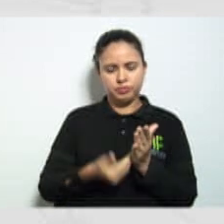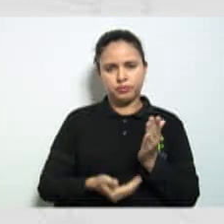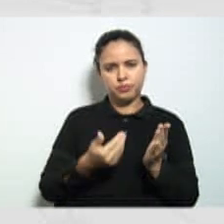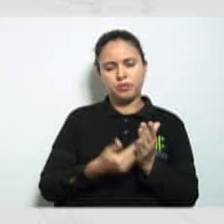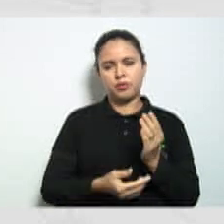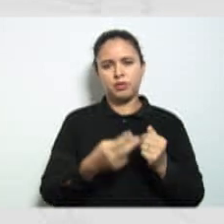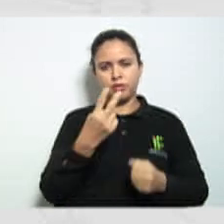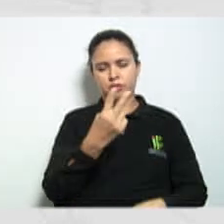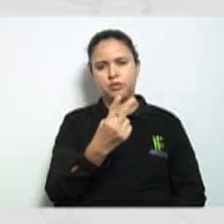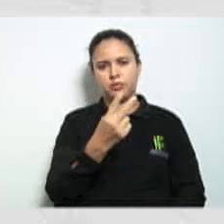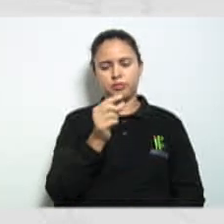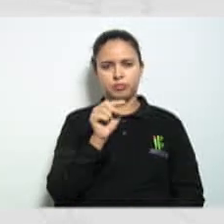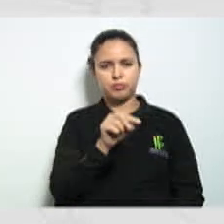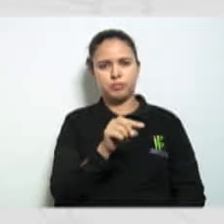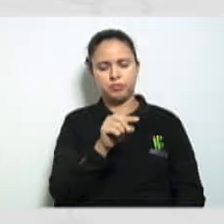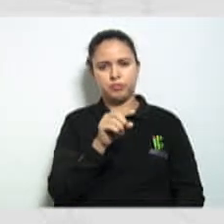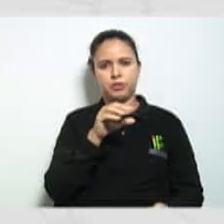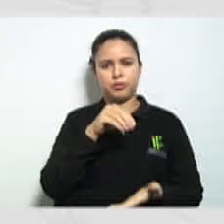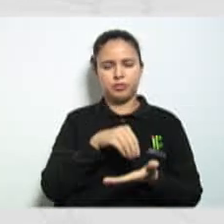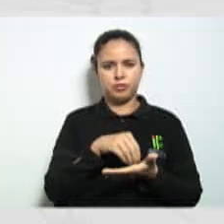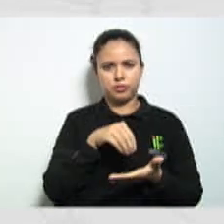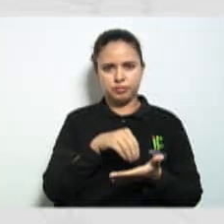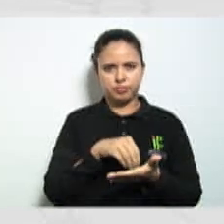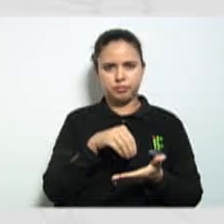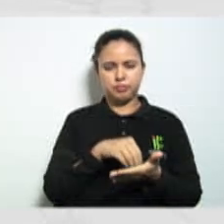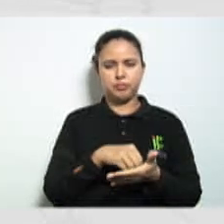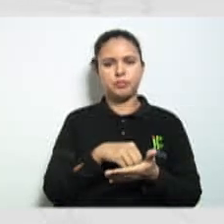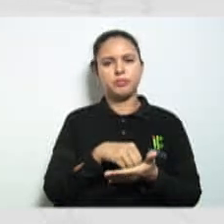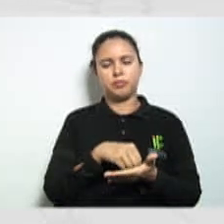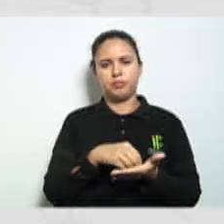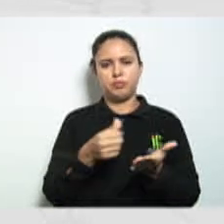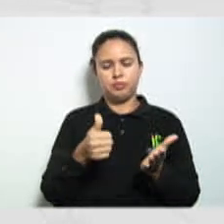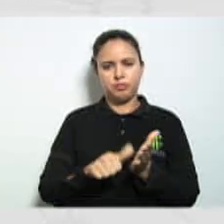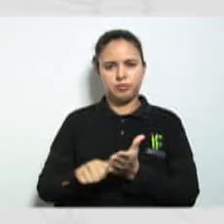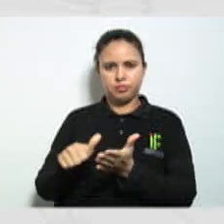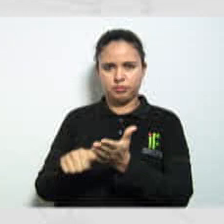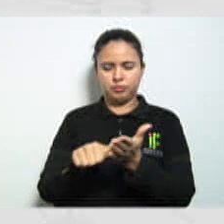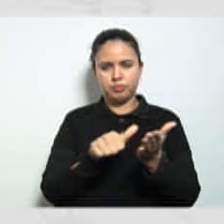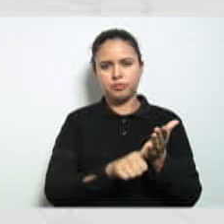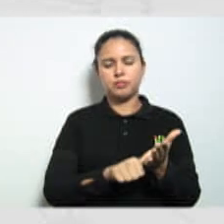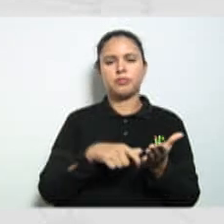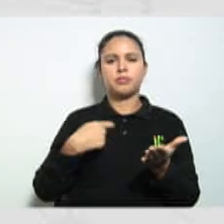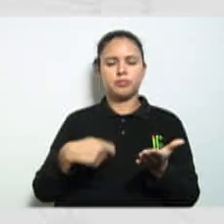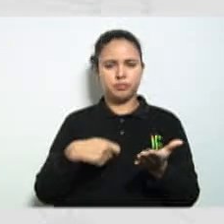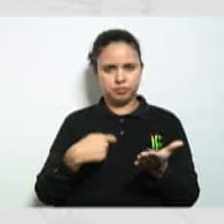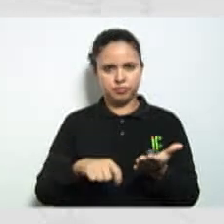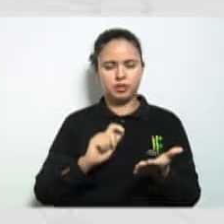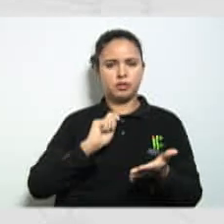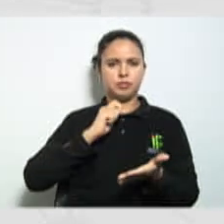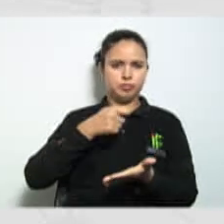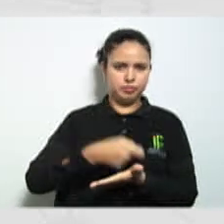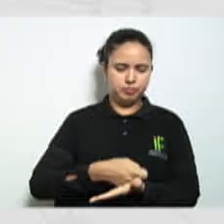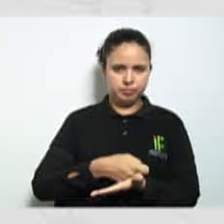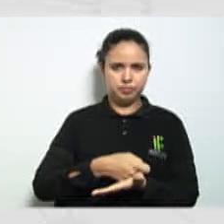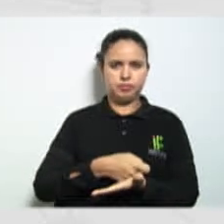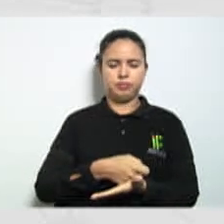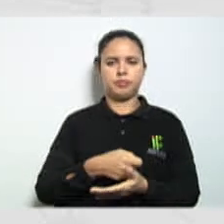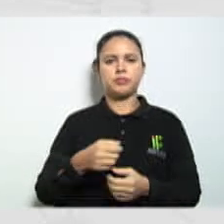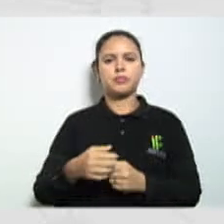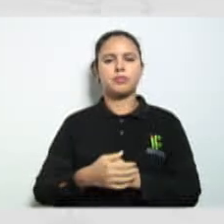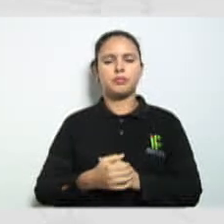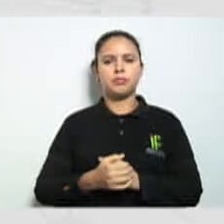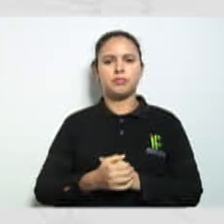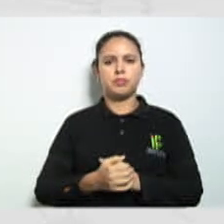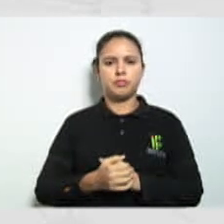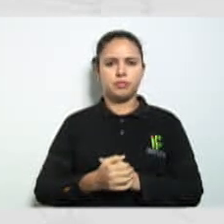que falta, o que que acontece? Os cooperados terão que arcar com isso. Isso tem